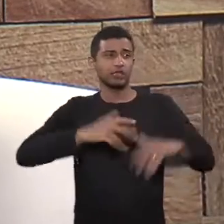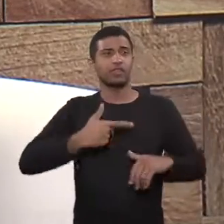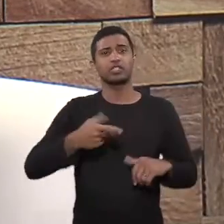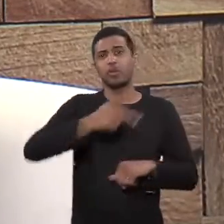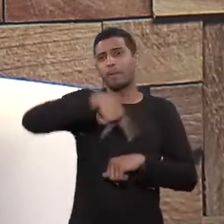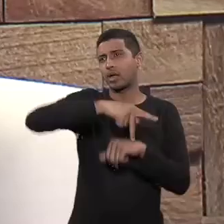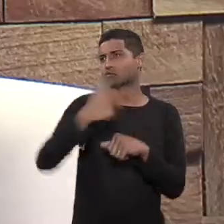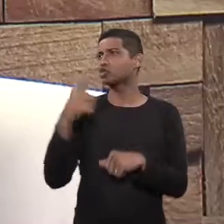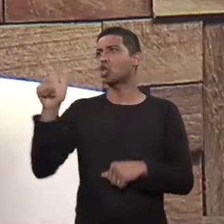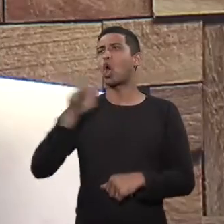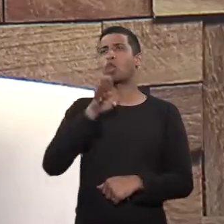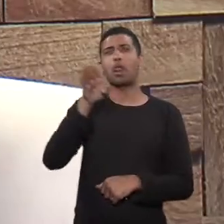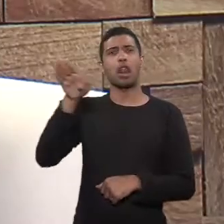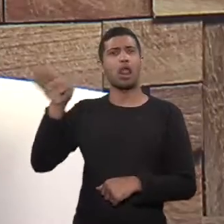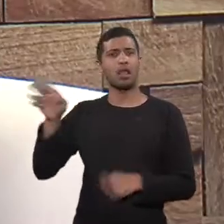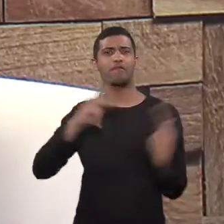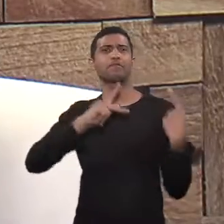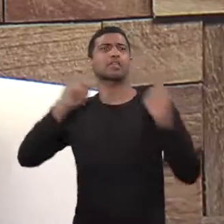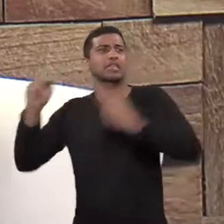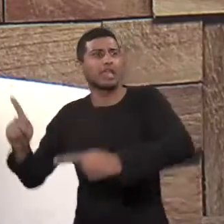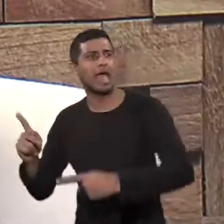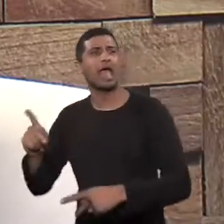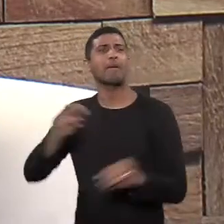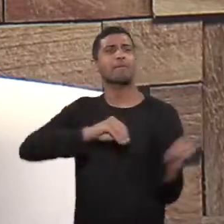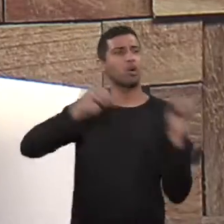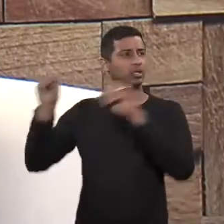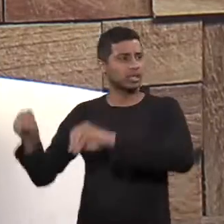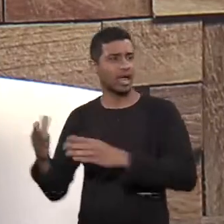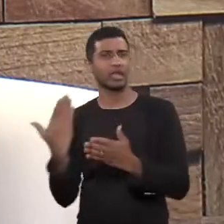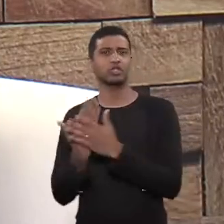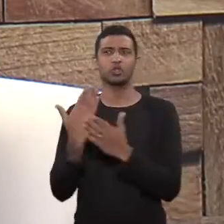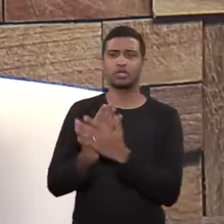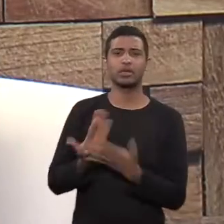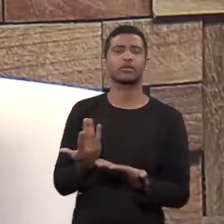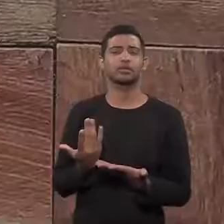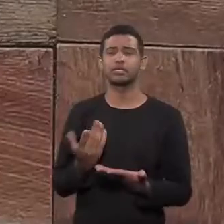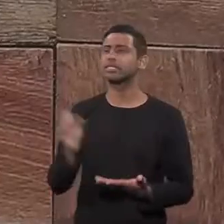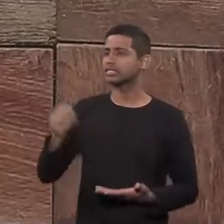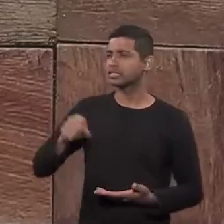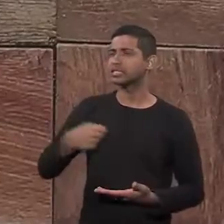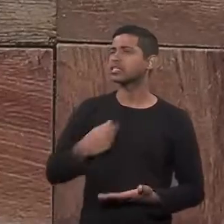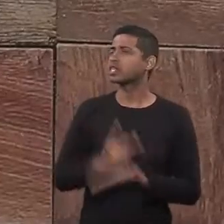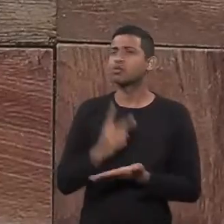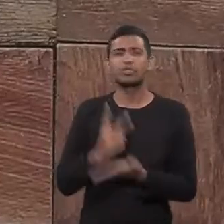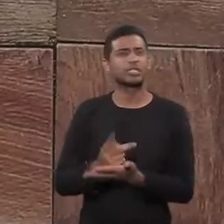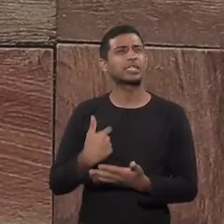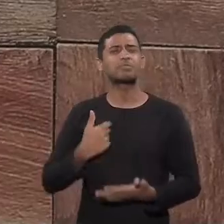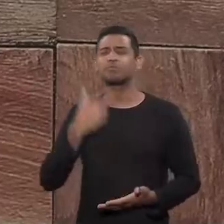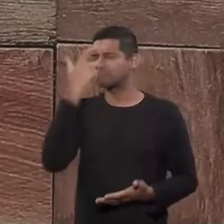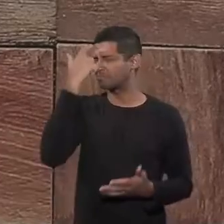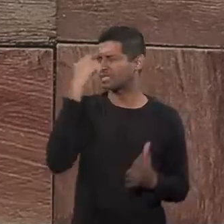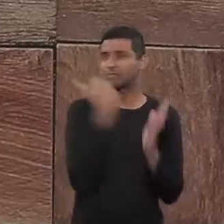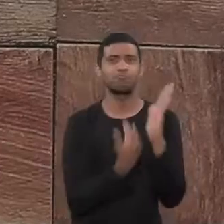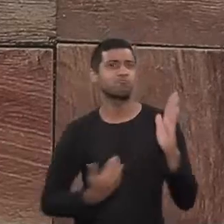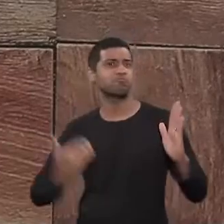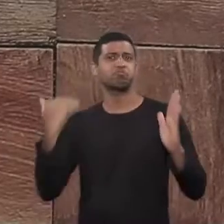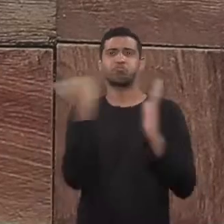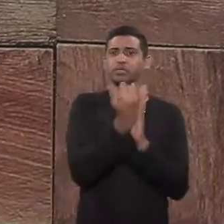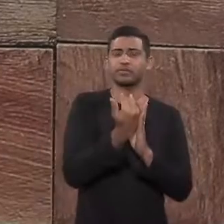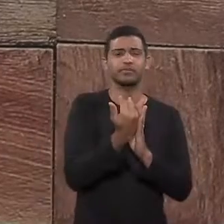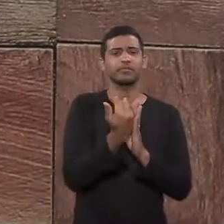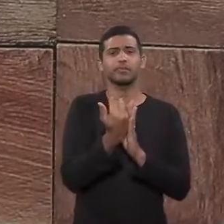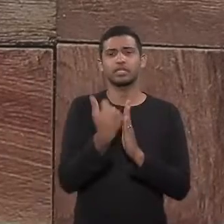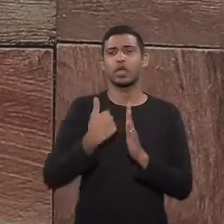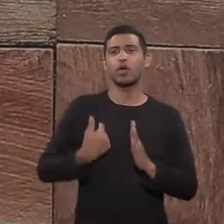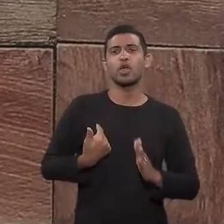vezes uma carreira internacional, estudos no exterior, que foi o que você teve que fazer. Porque eu sempre quis fazer algo mais, sempre quis me